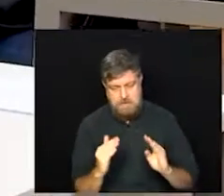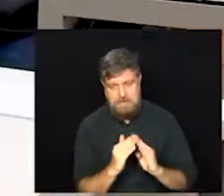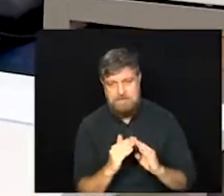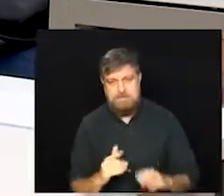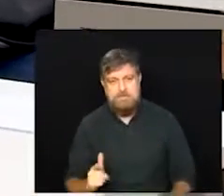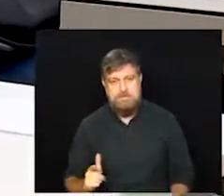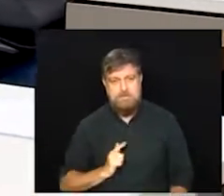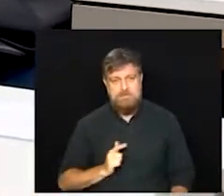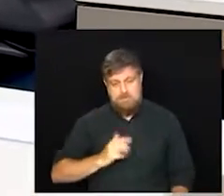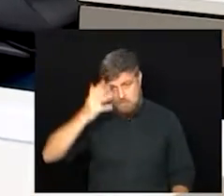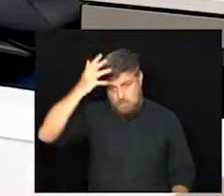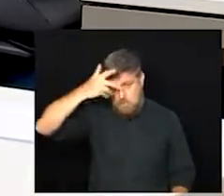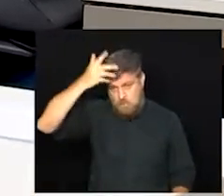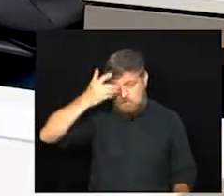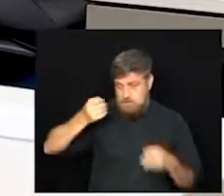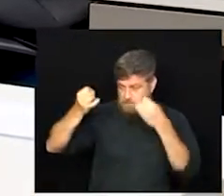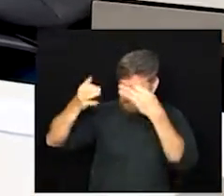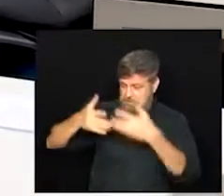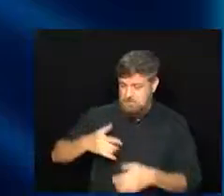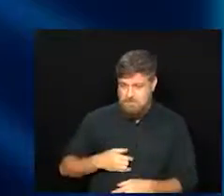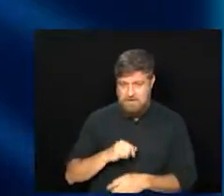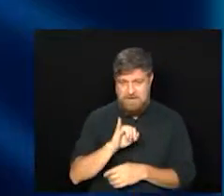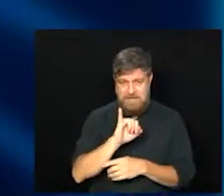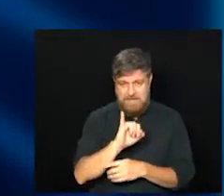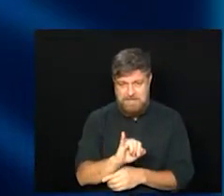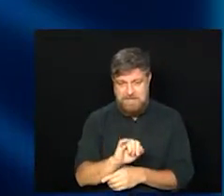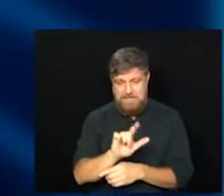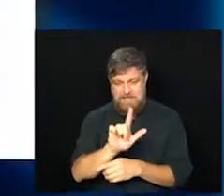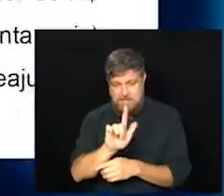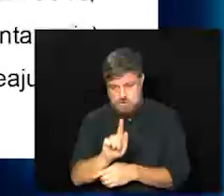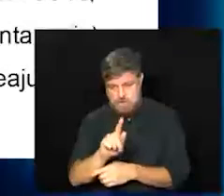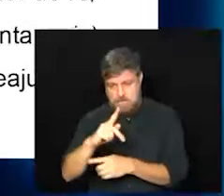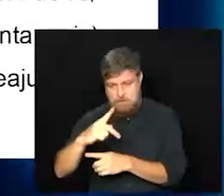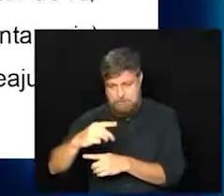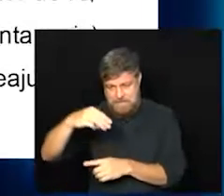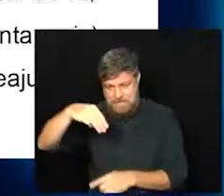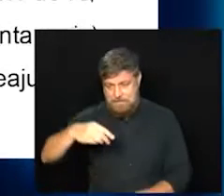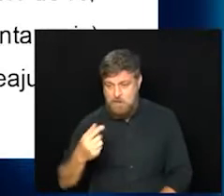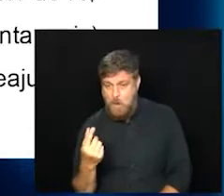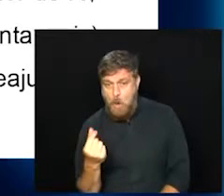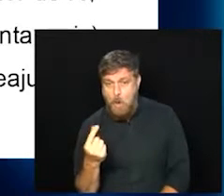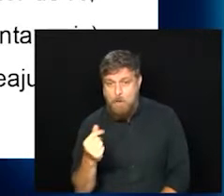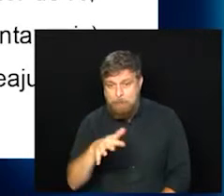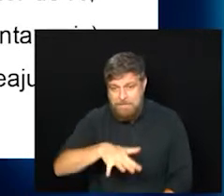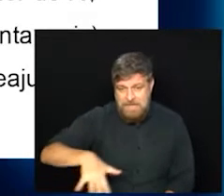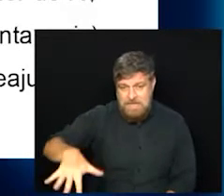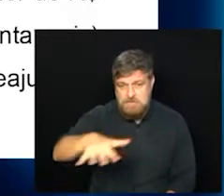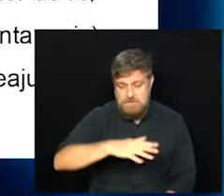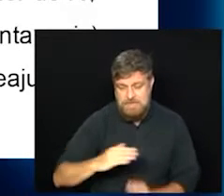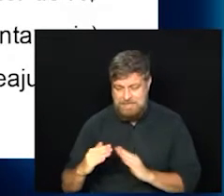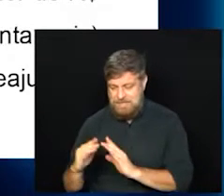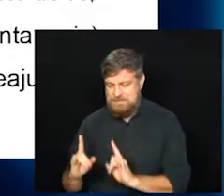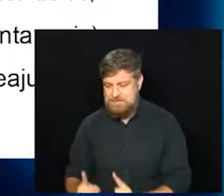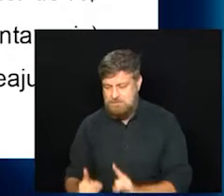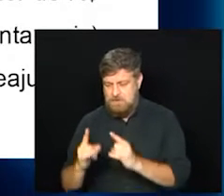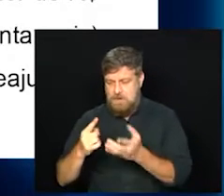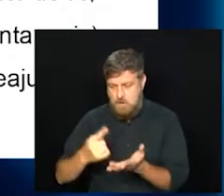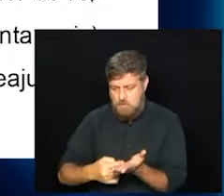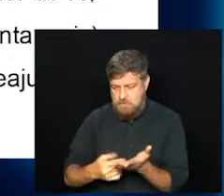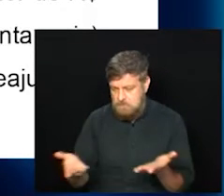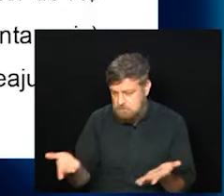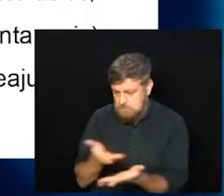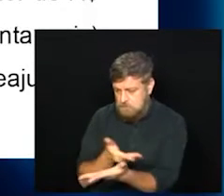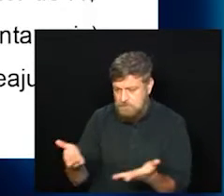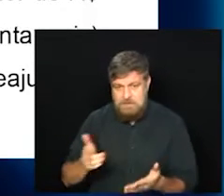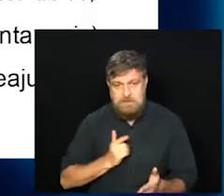O parlamentar explicou que o IGPM, Índice Geral de Preços de Mercado, acertado entre as partes,